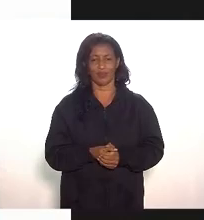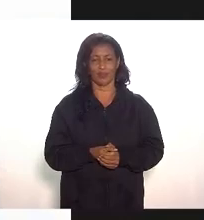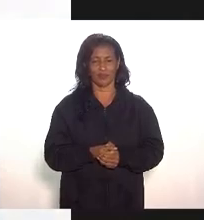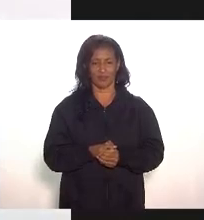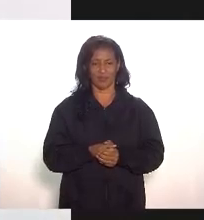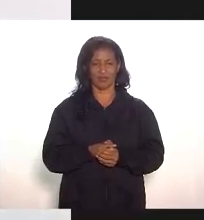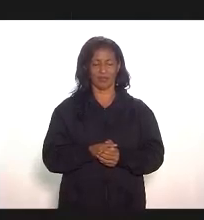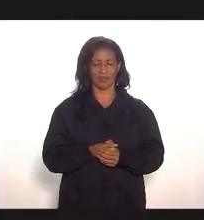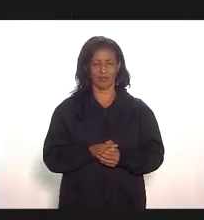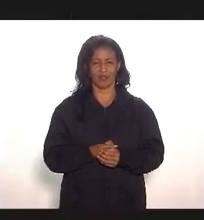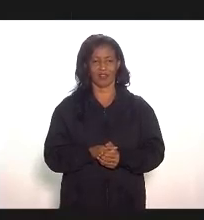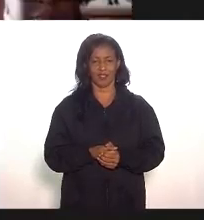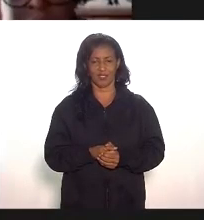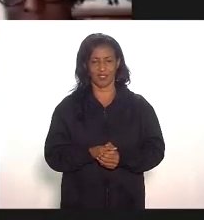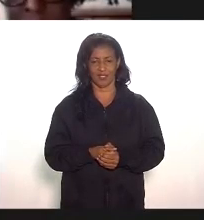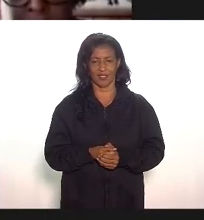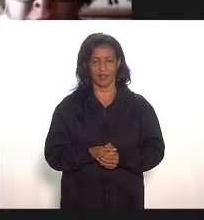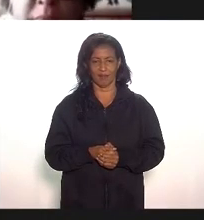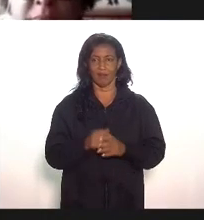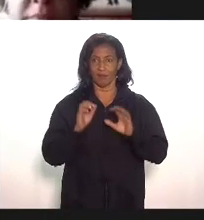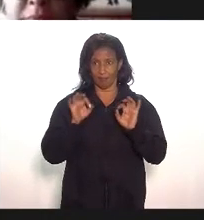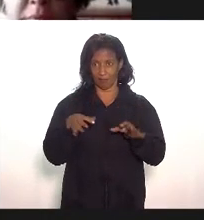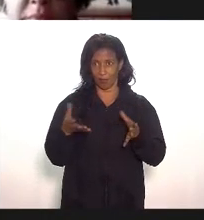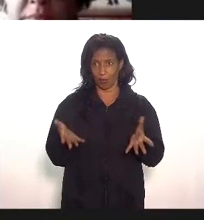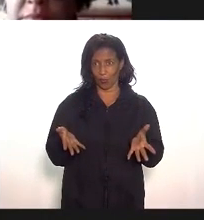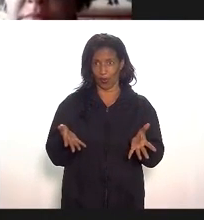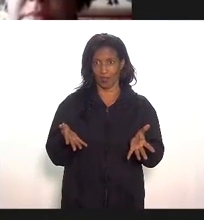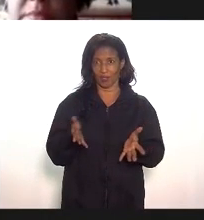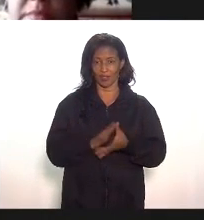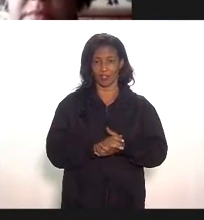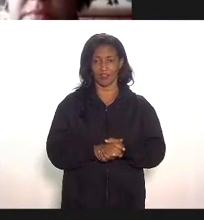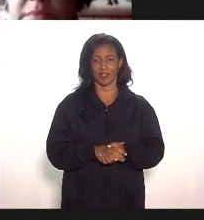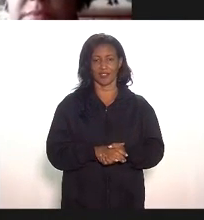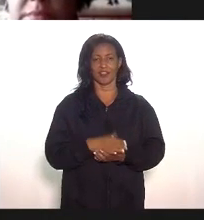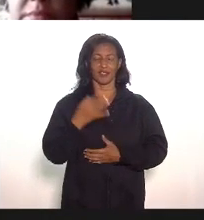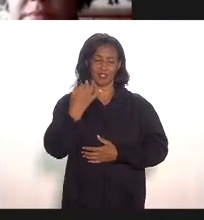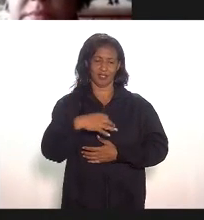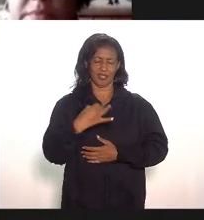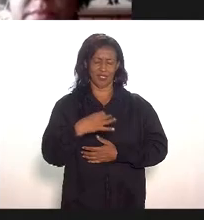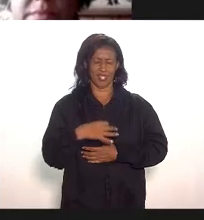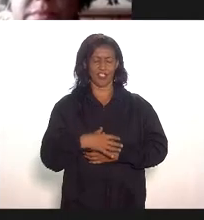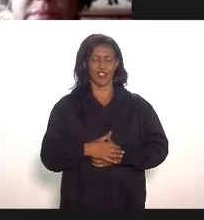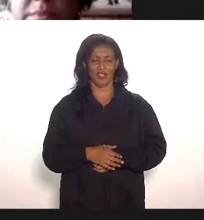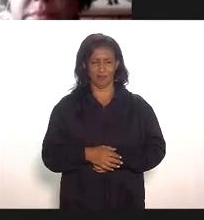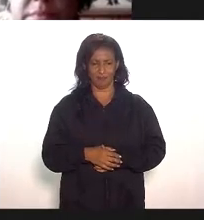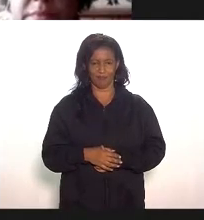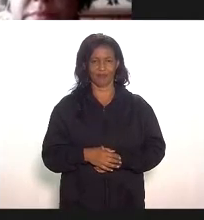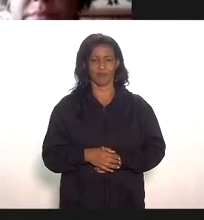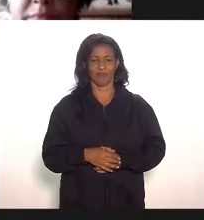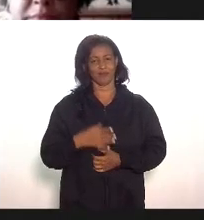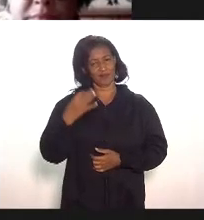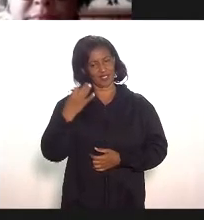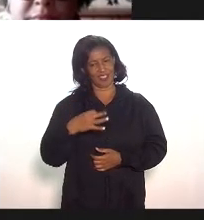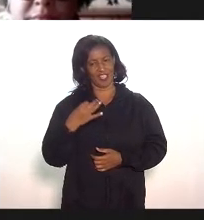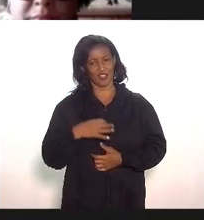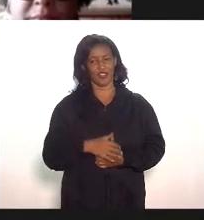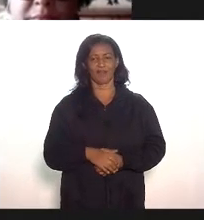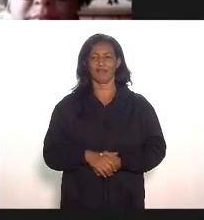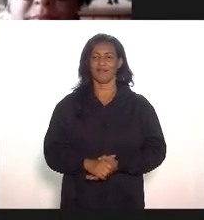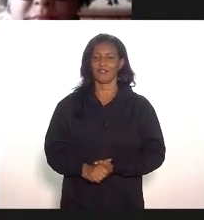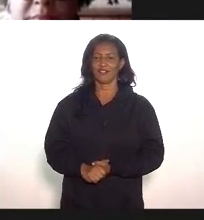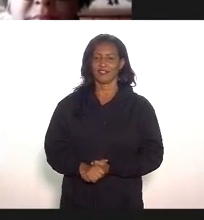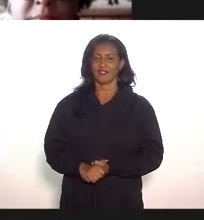Dispersão. Não é isso? Tá vendo? Com certeza, Tia Ju. Toda regulamentação tá vendo? Diz respeito a